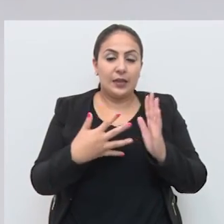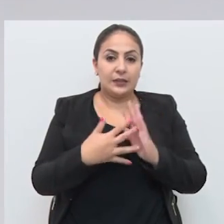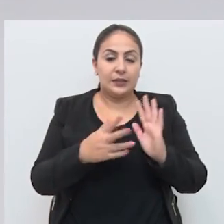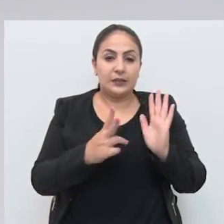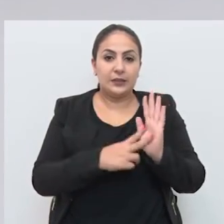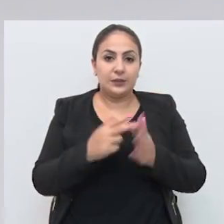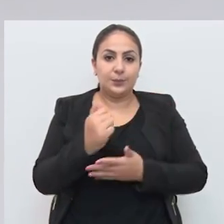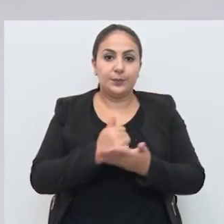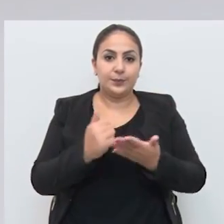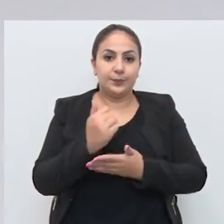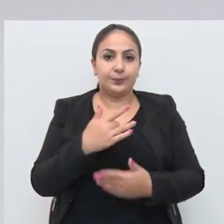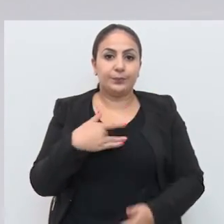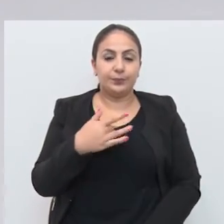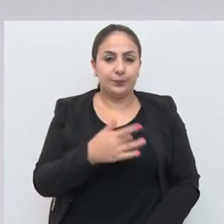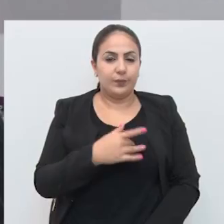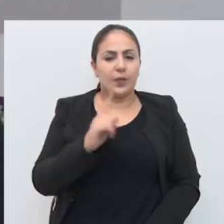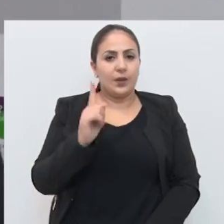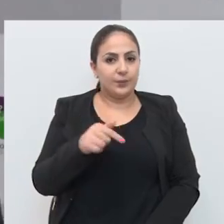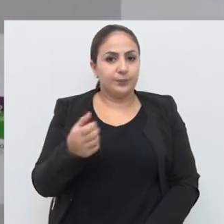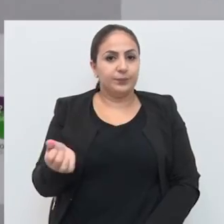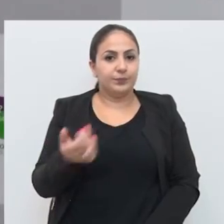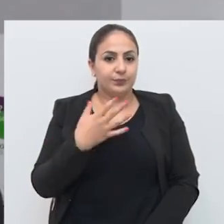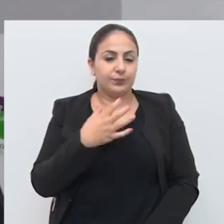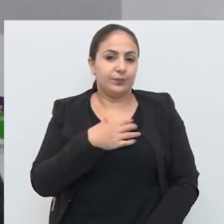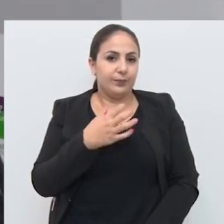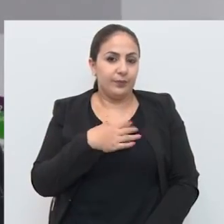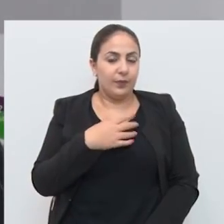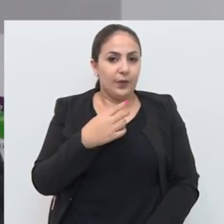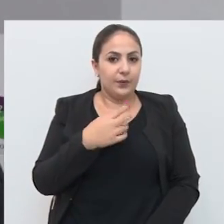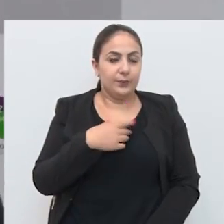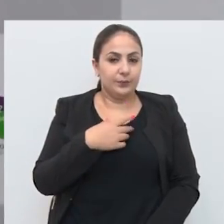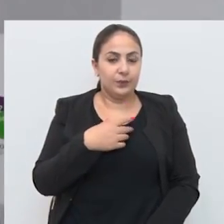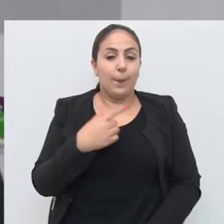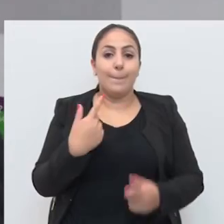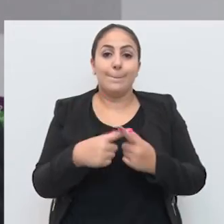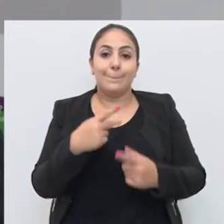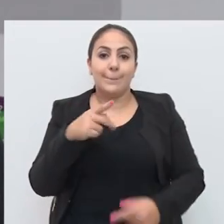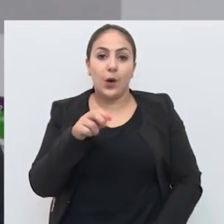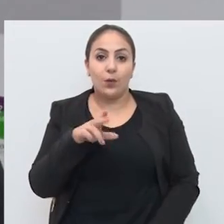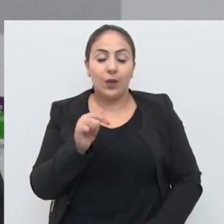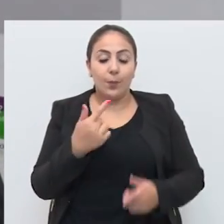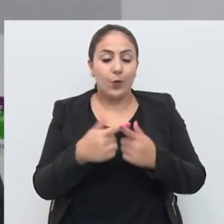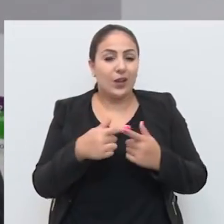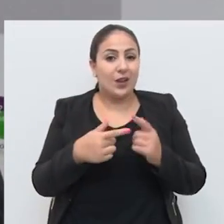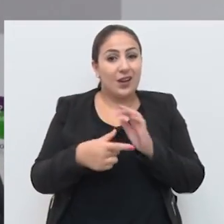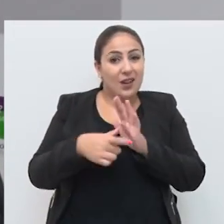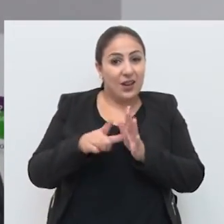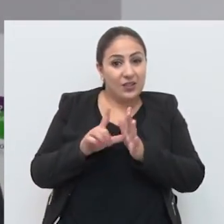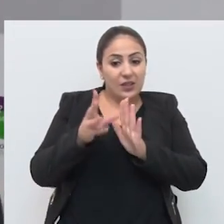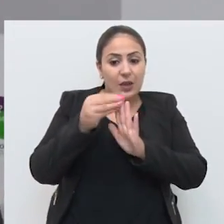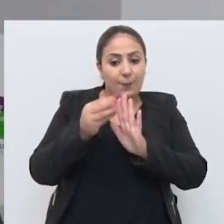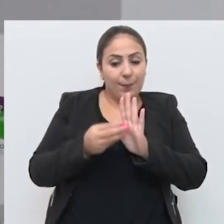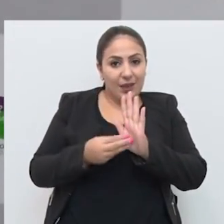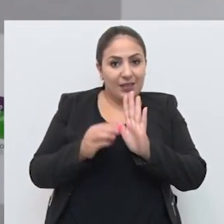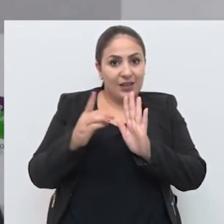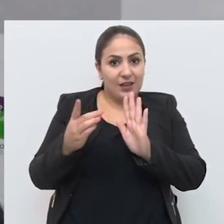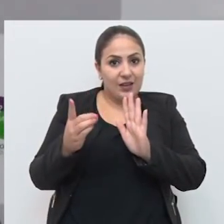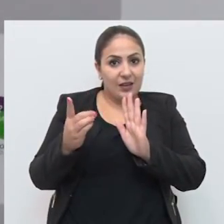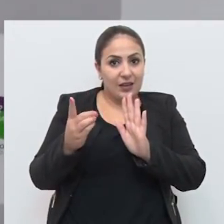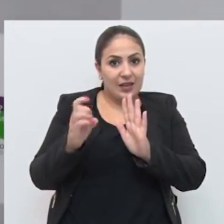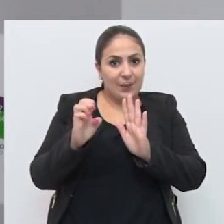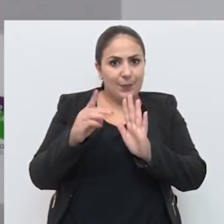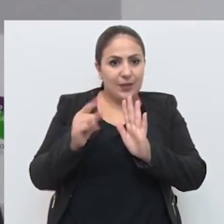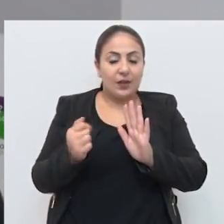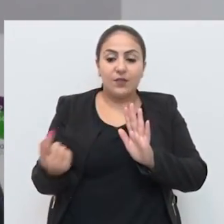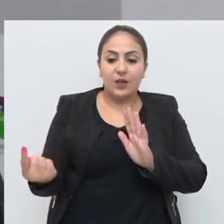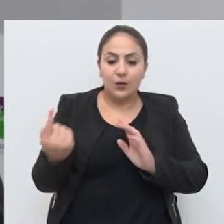atenção básica de saúde. É um novo formato, Paula, porque antigamente as emendas vinham com o valor total